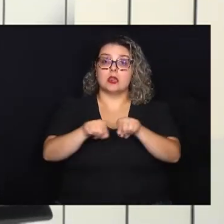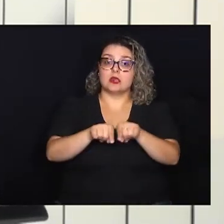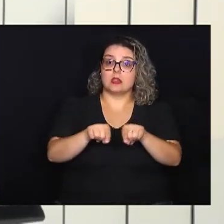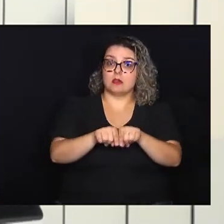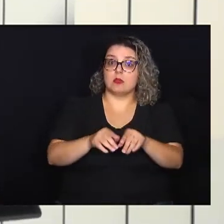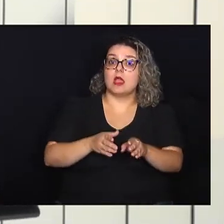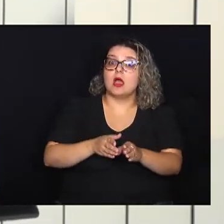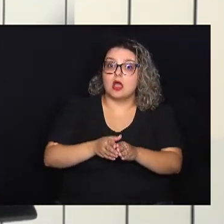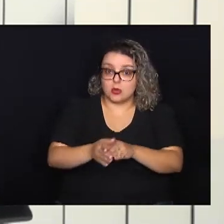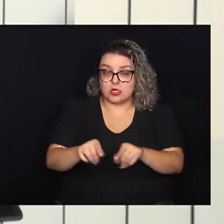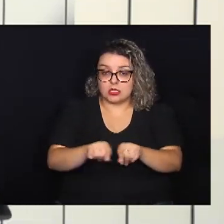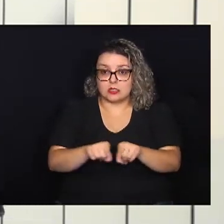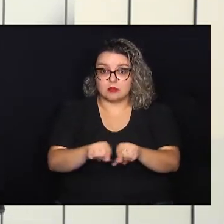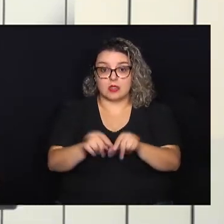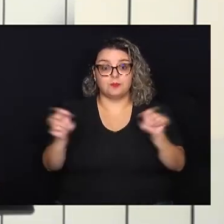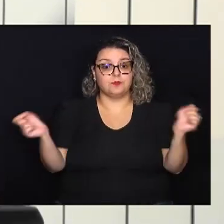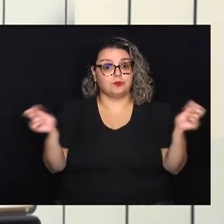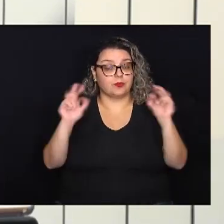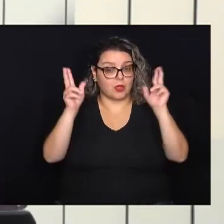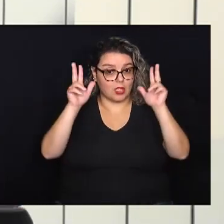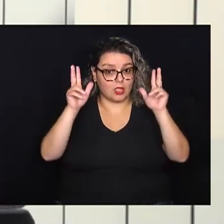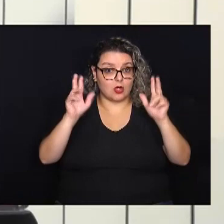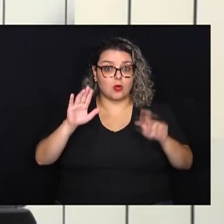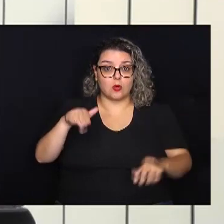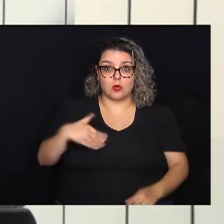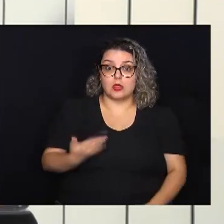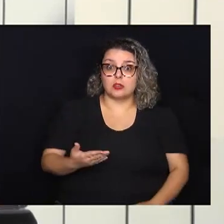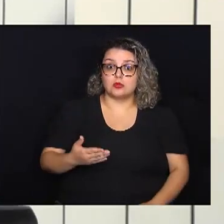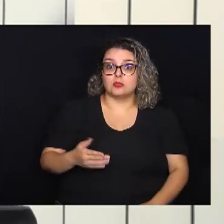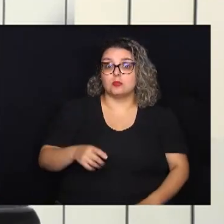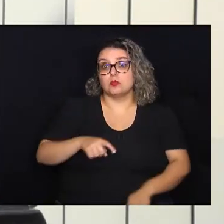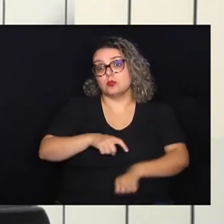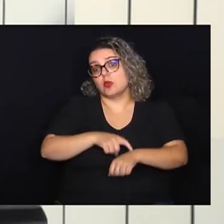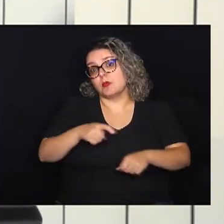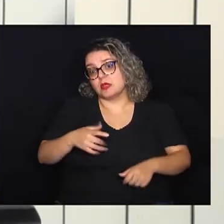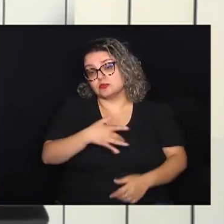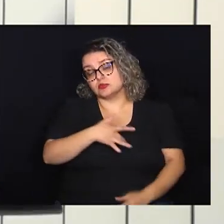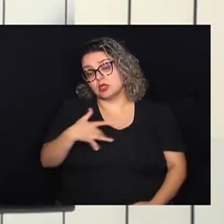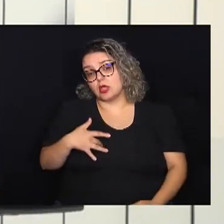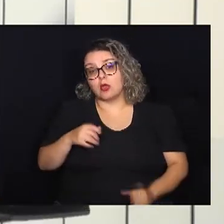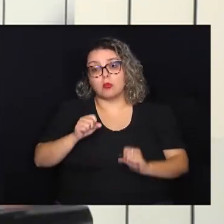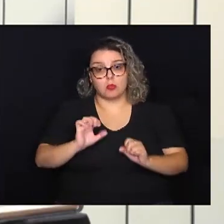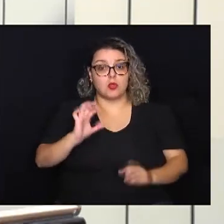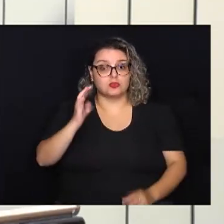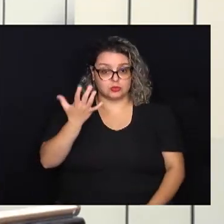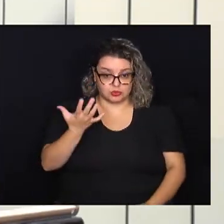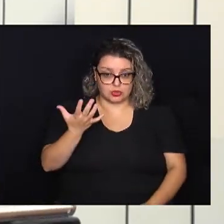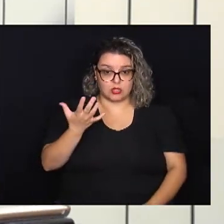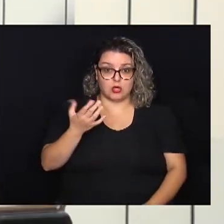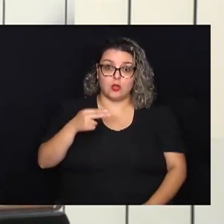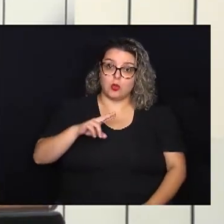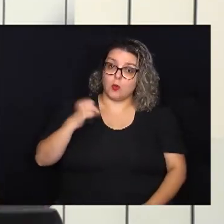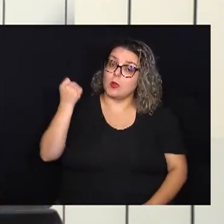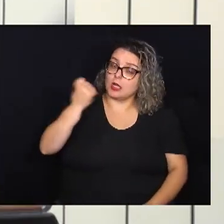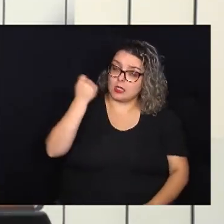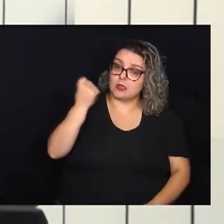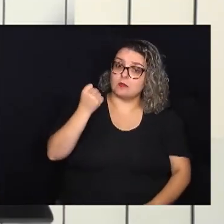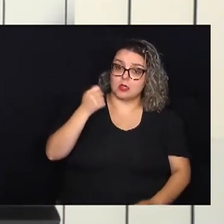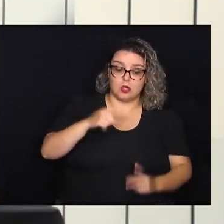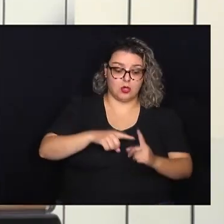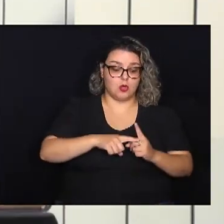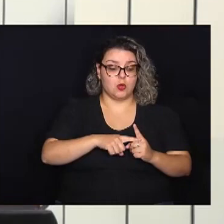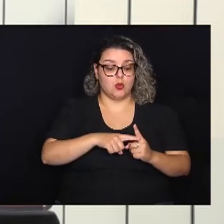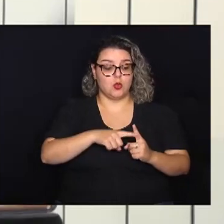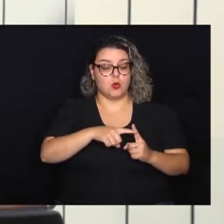recomenda-se atenção quanto a possíveis quadros de saúde que possam surgir ou ser agravados pelas temperaturas